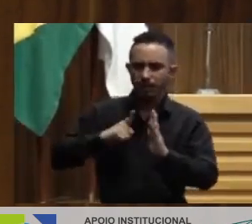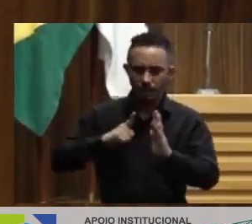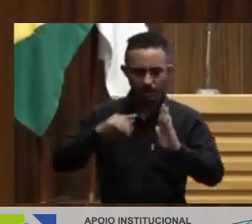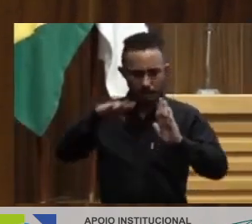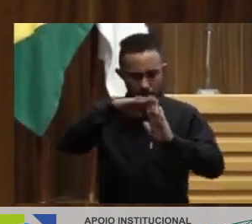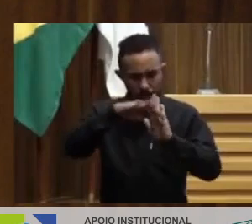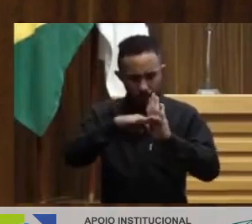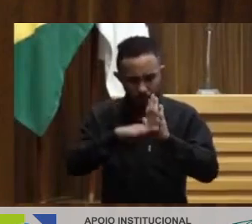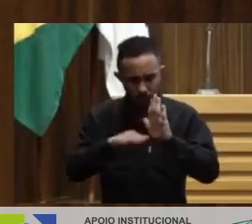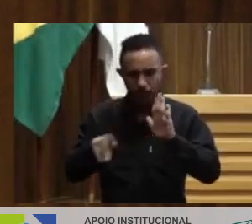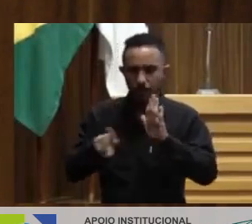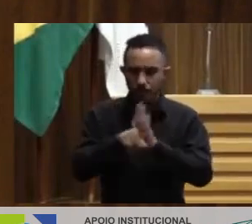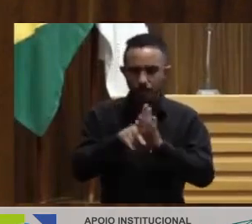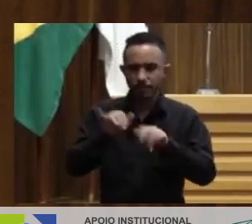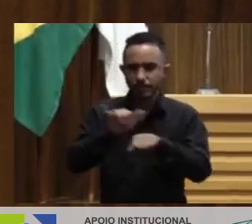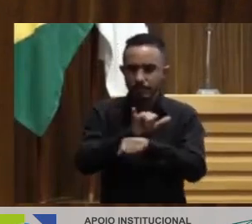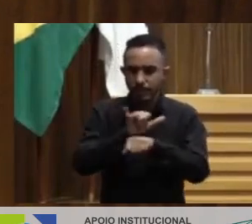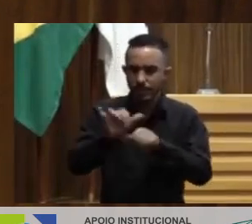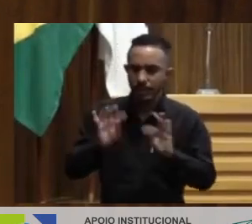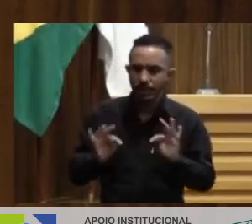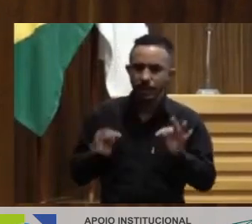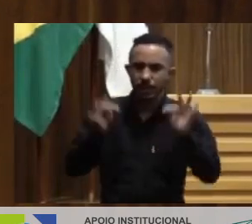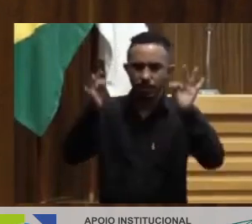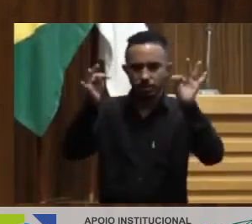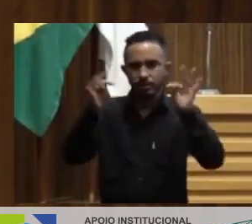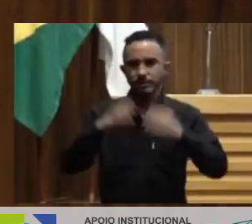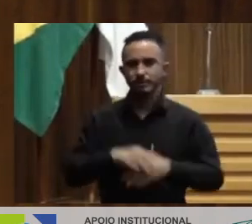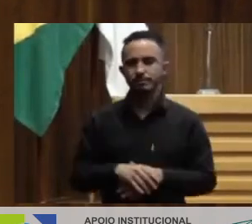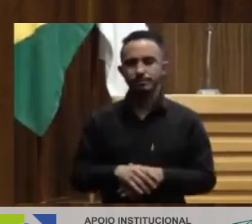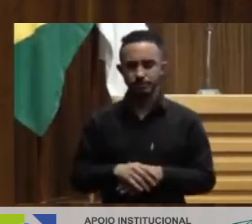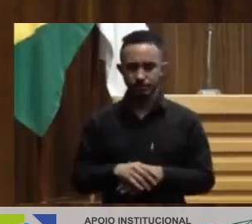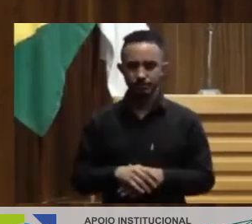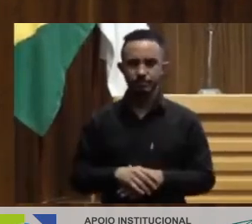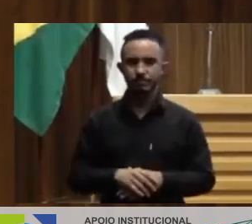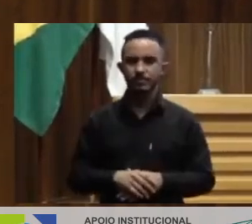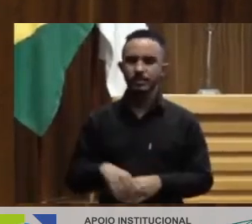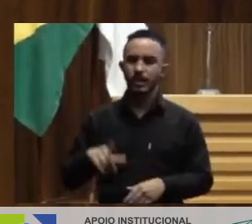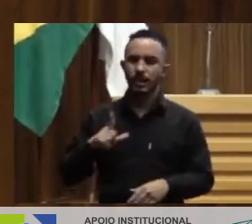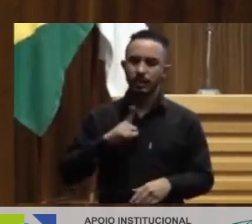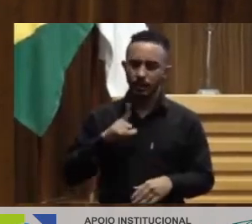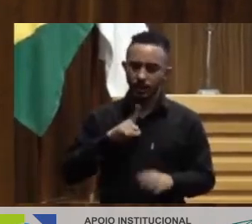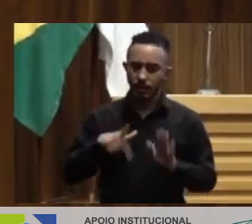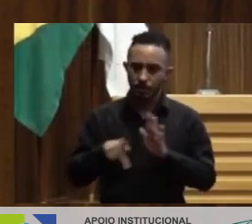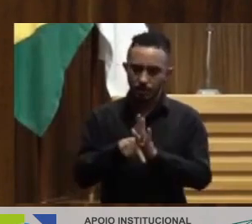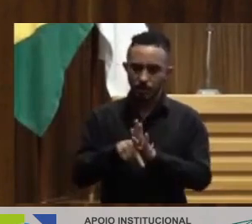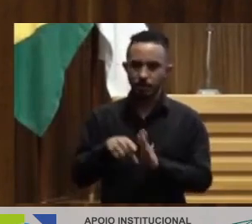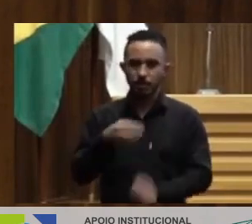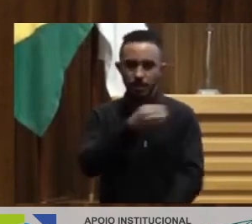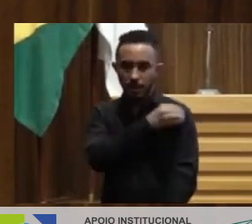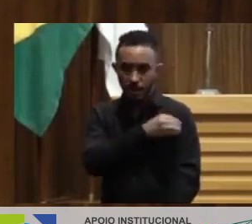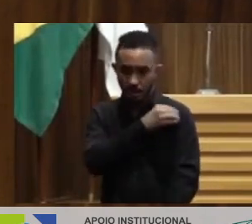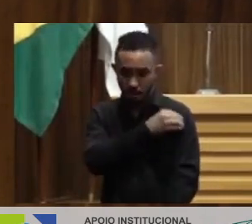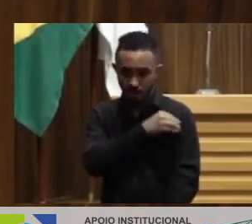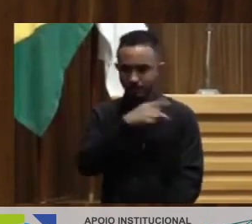ali rotas tecnológicas. Ela prevê o etanol, que o